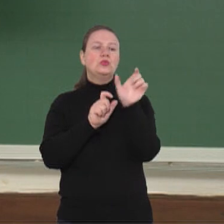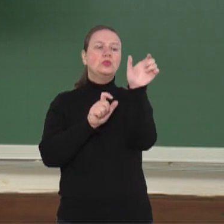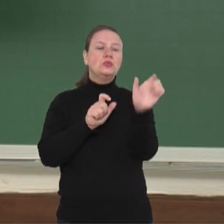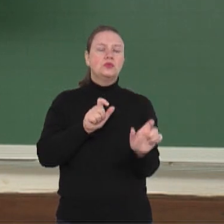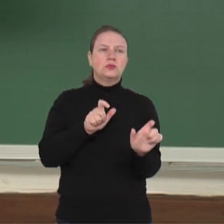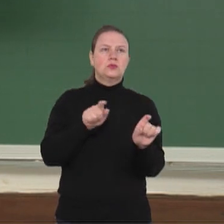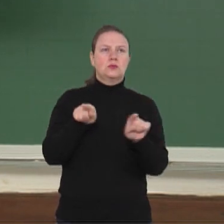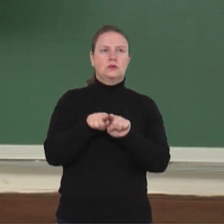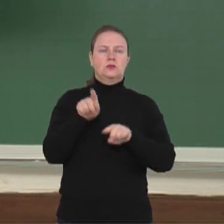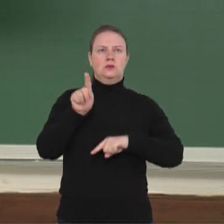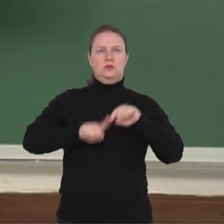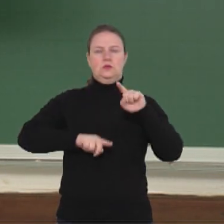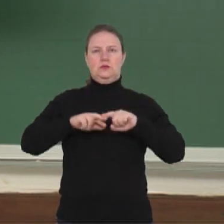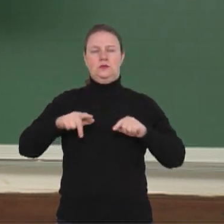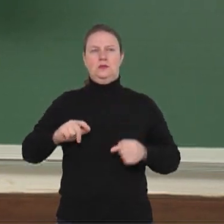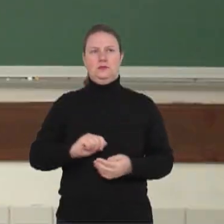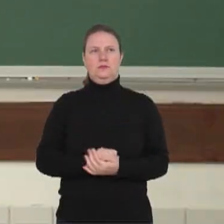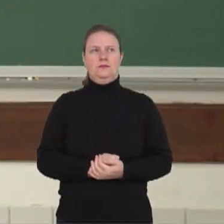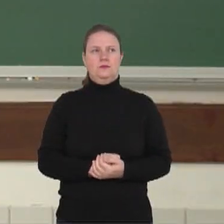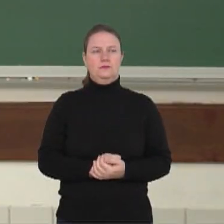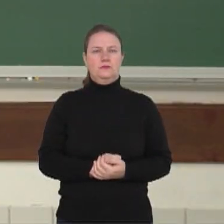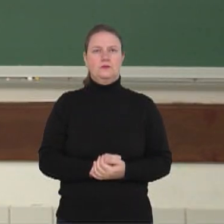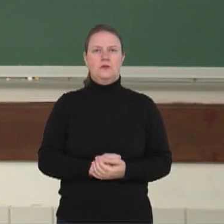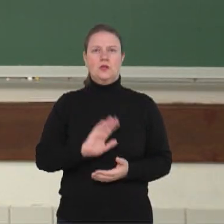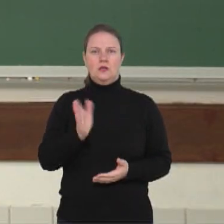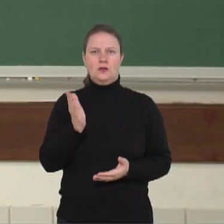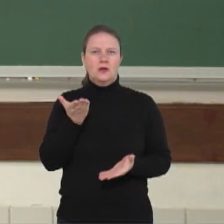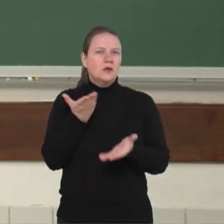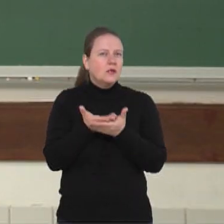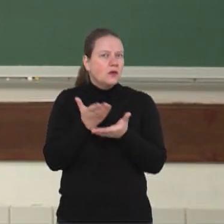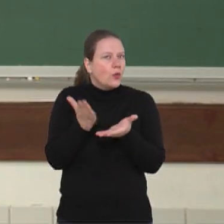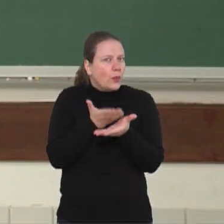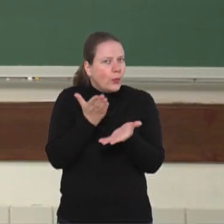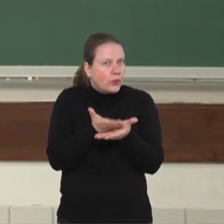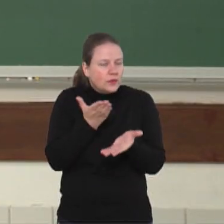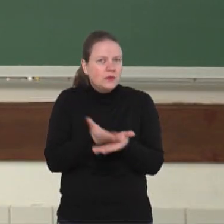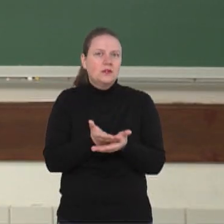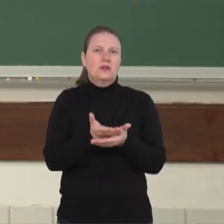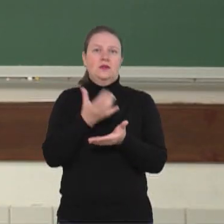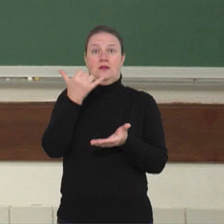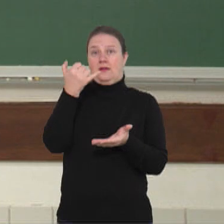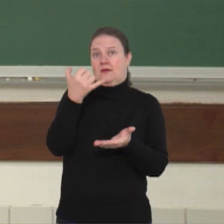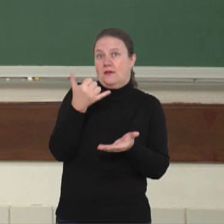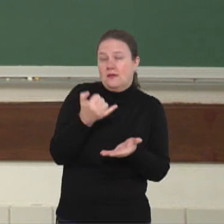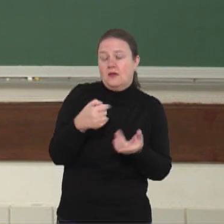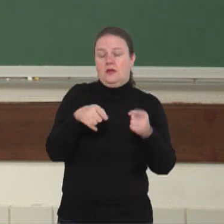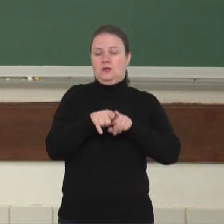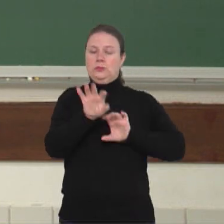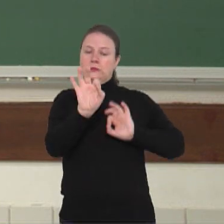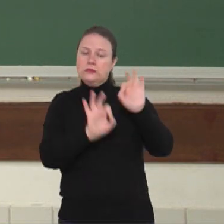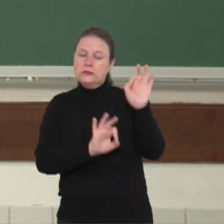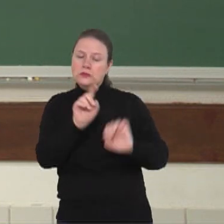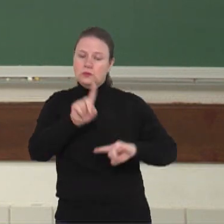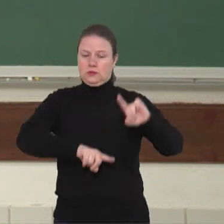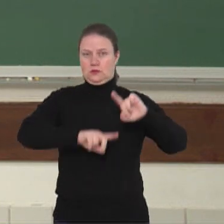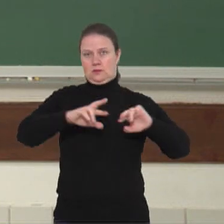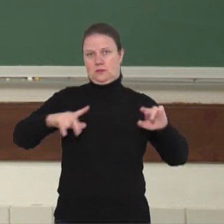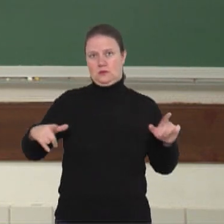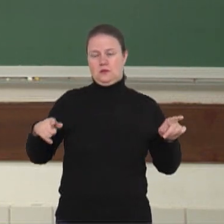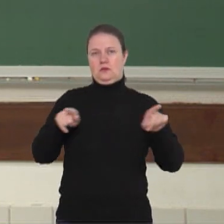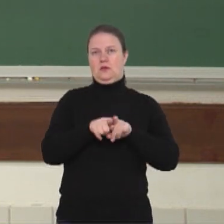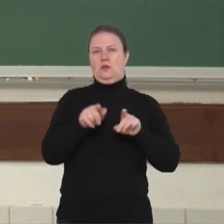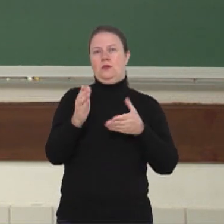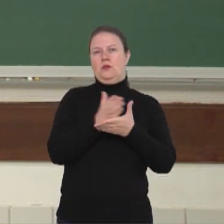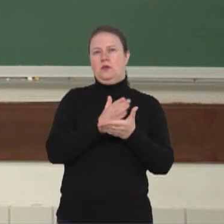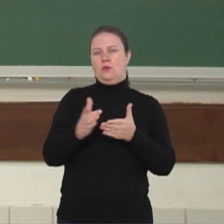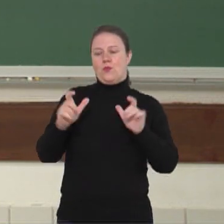do objeto, ok? Vamos lá. Você já pegou o seu caderno, suas canetas, já se organizou aí, separou